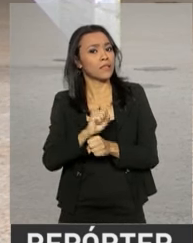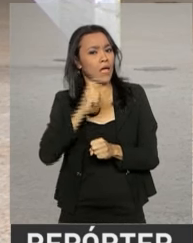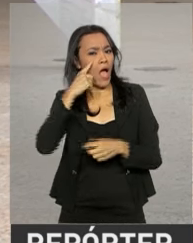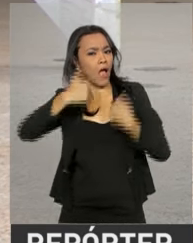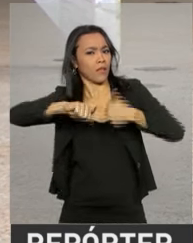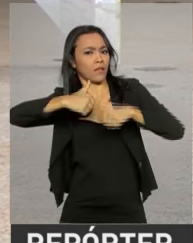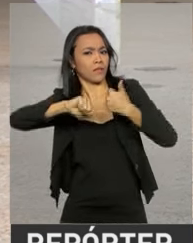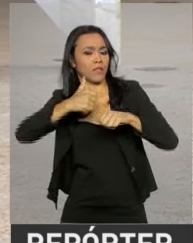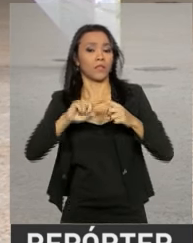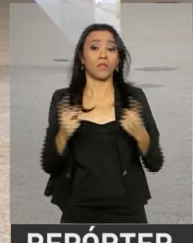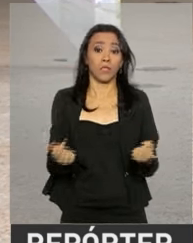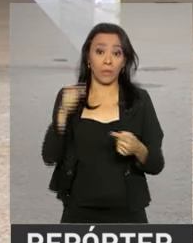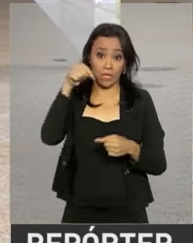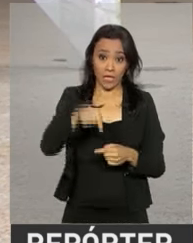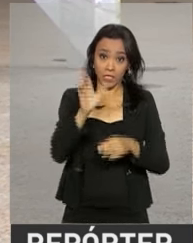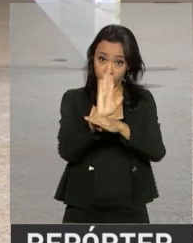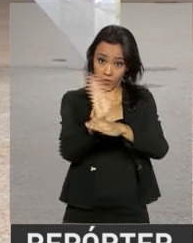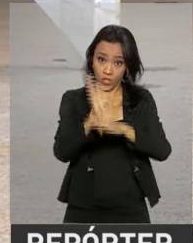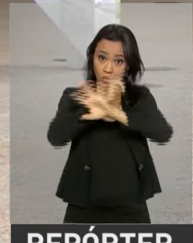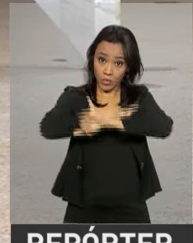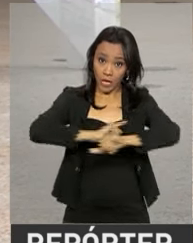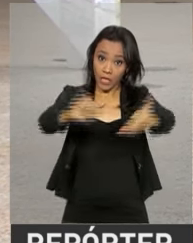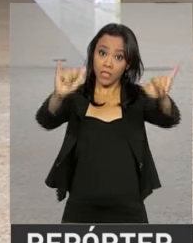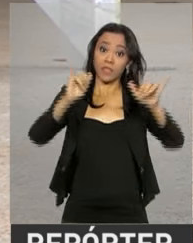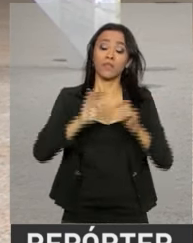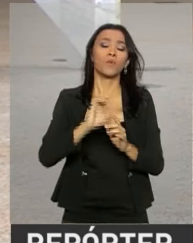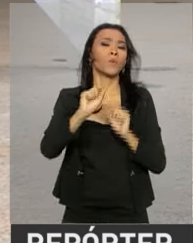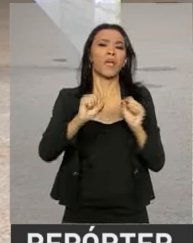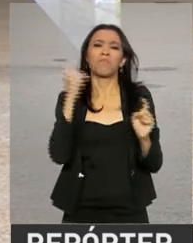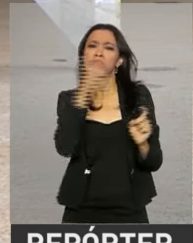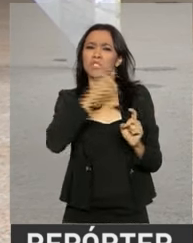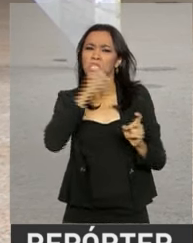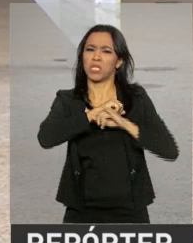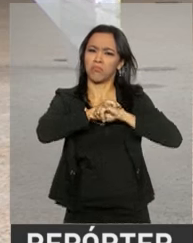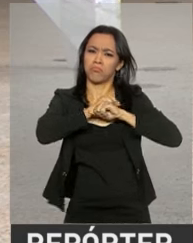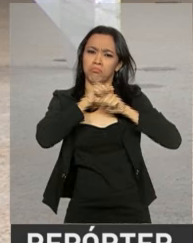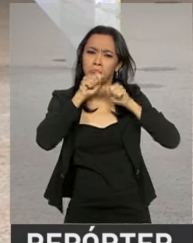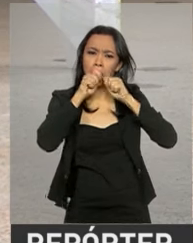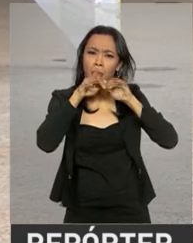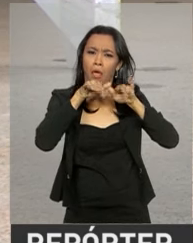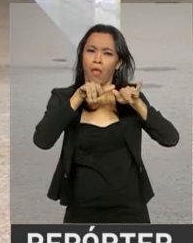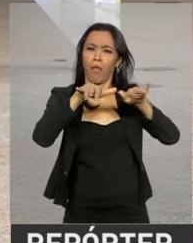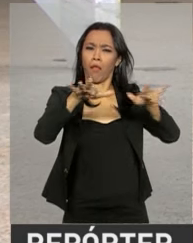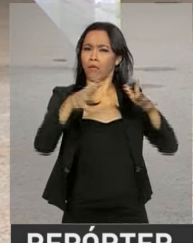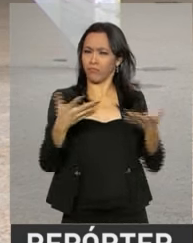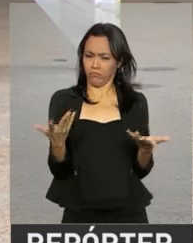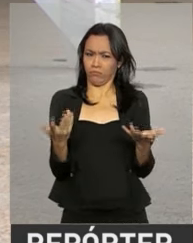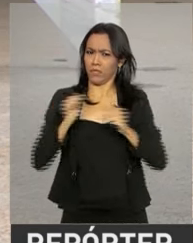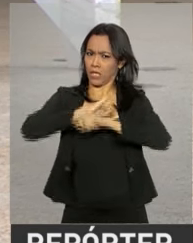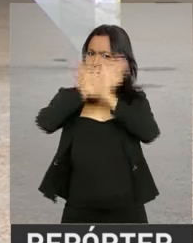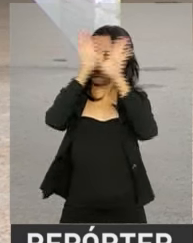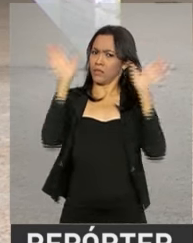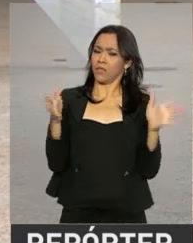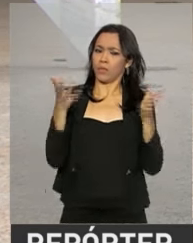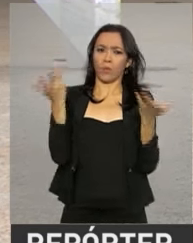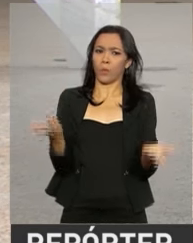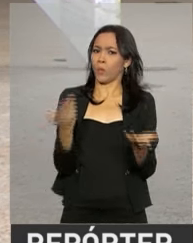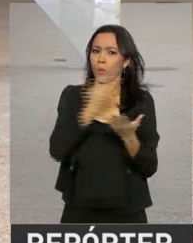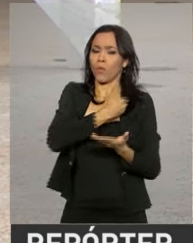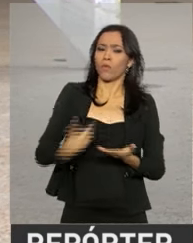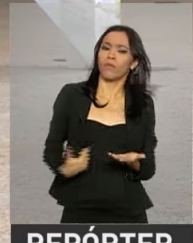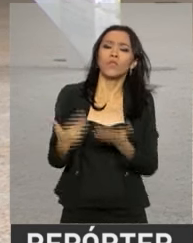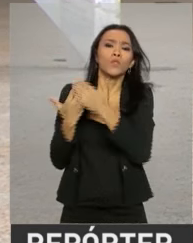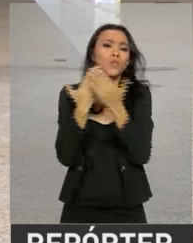presidente Michel Temer classifica essas afirmações de falsas e equivocadas e explica que o que o governo estuda é